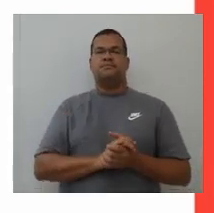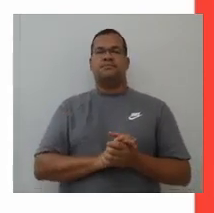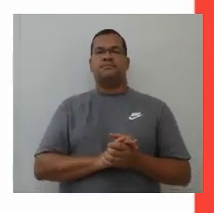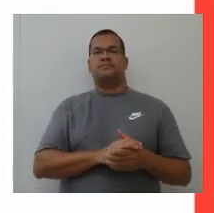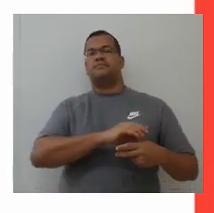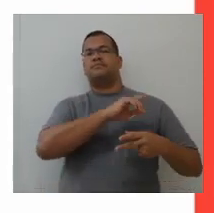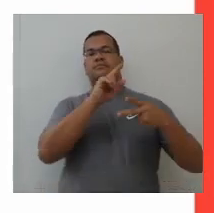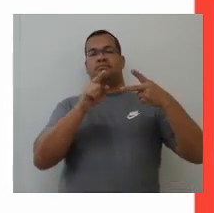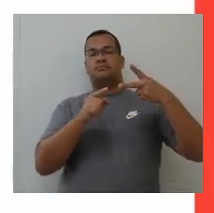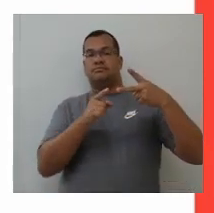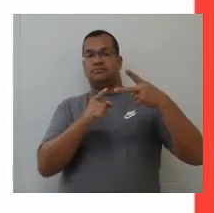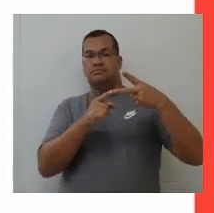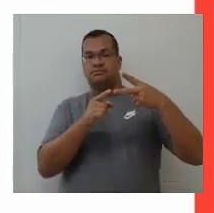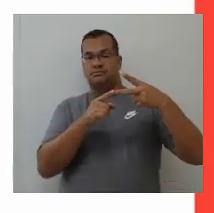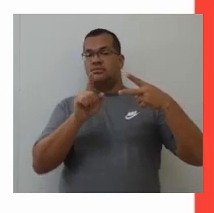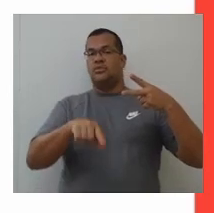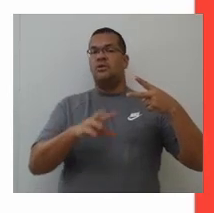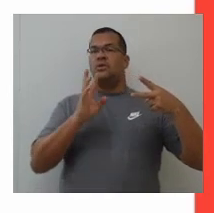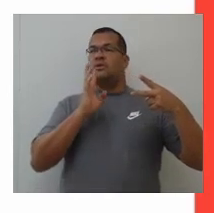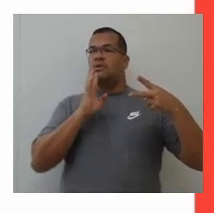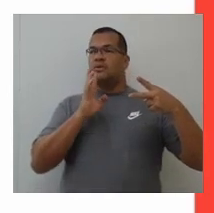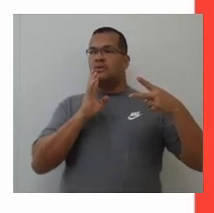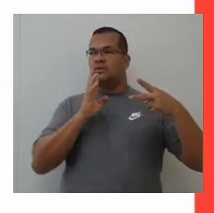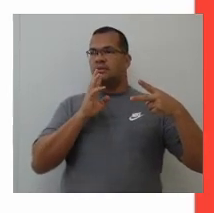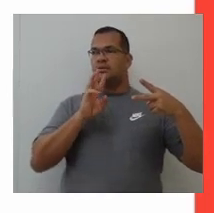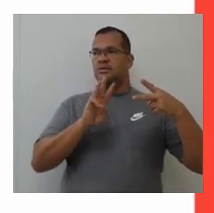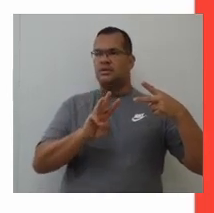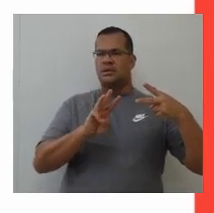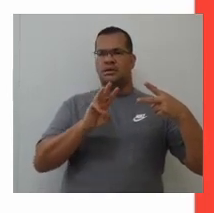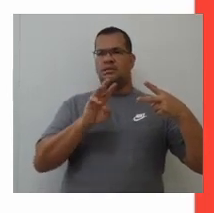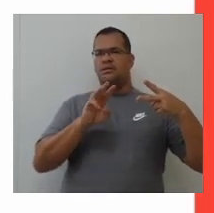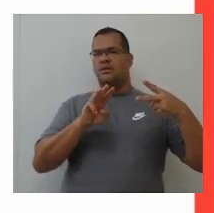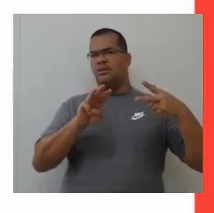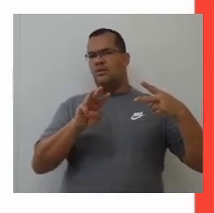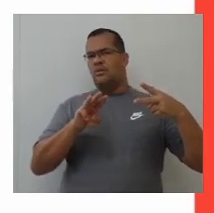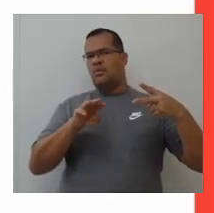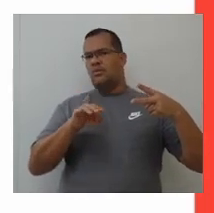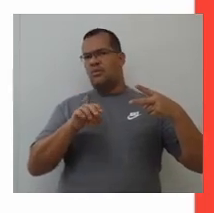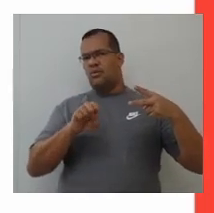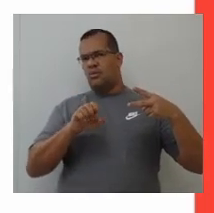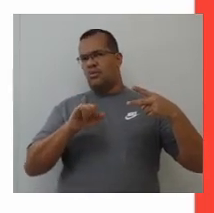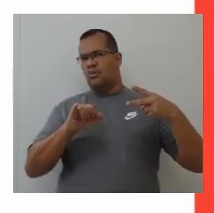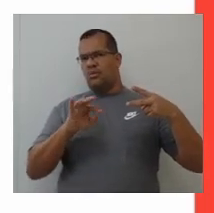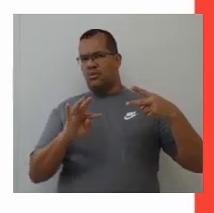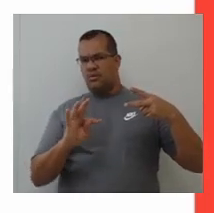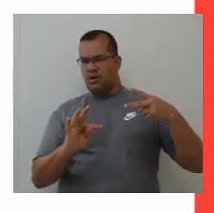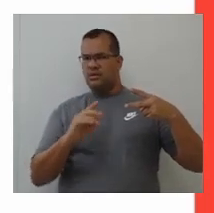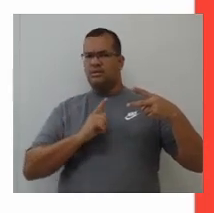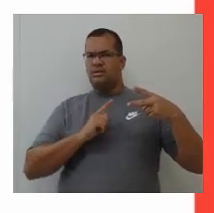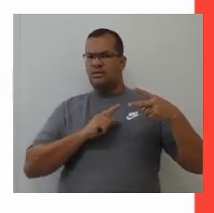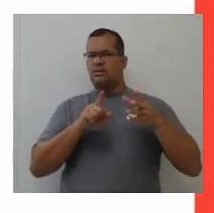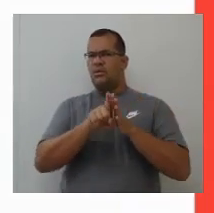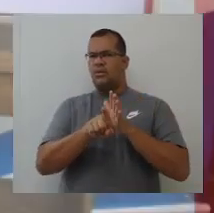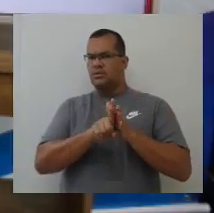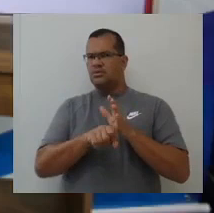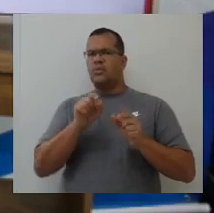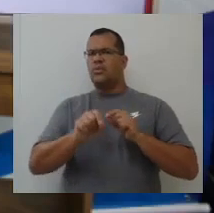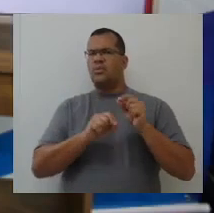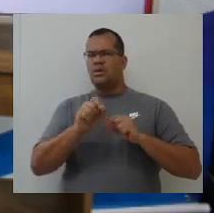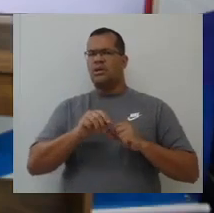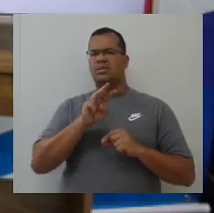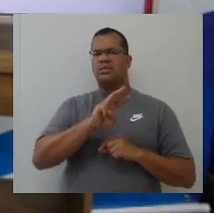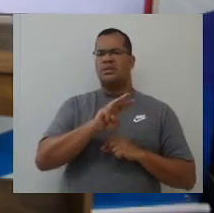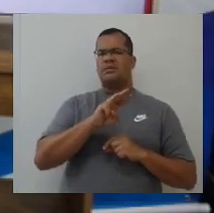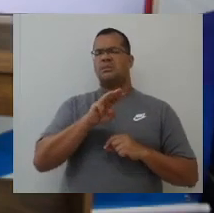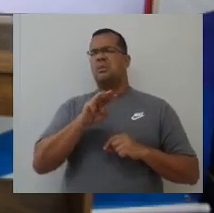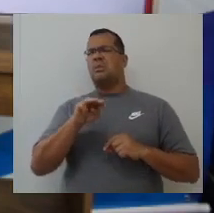ponto, a gente vai conhecer as W8 questions e entender a ideia que cada uma delas atribui. O que são W8 questions? Que danada é isso?